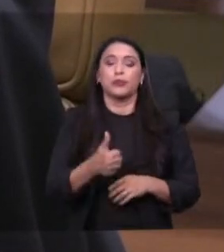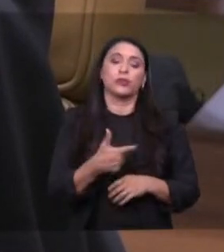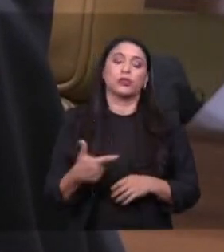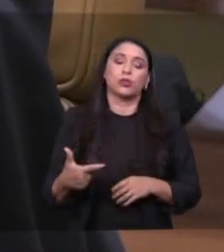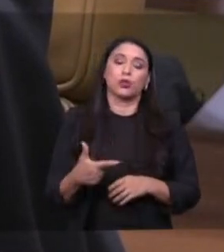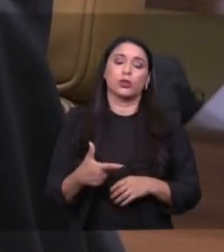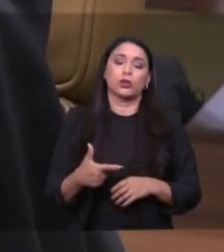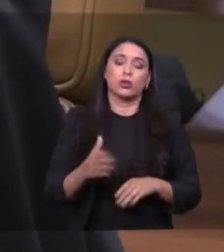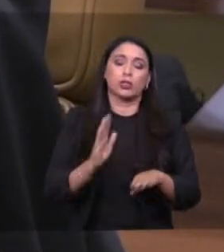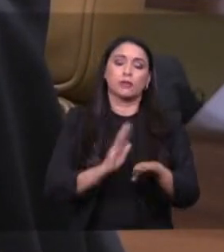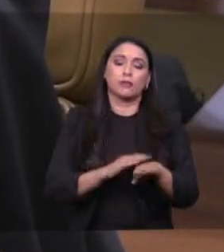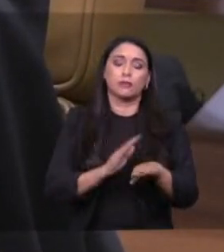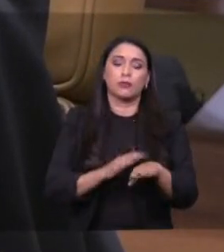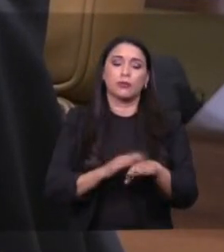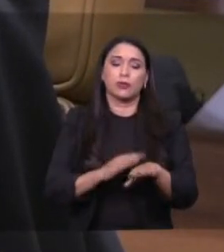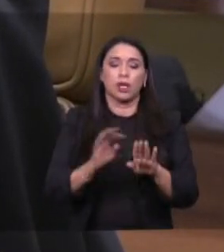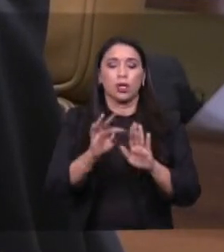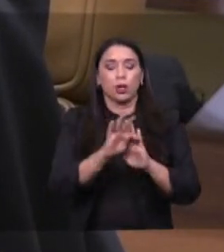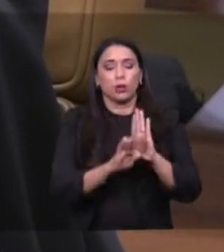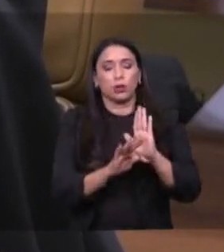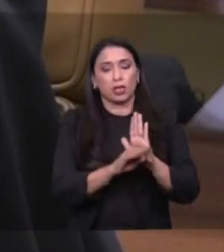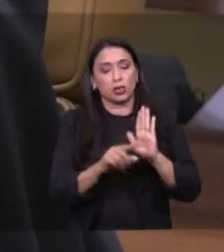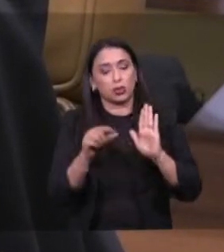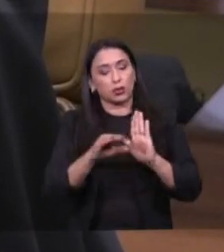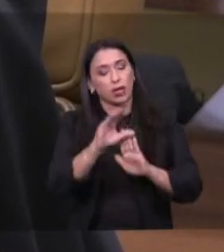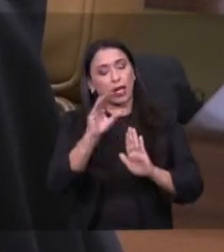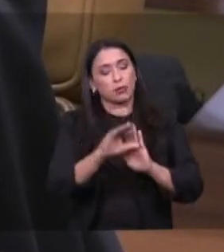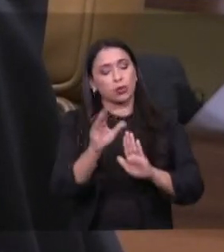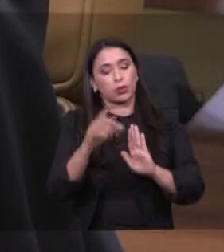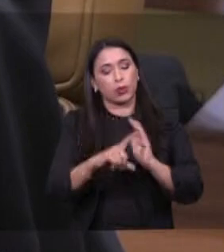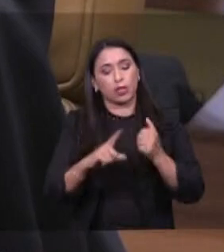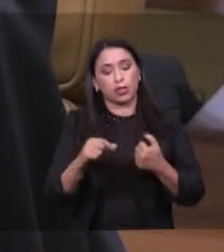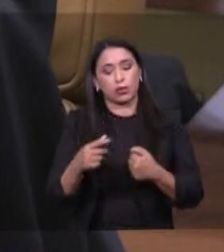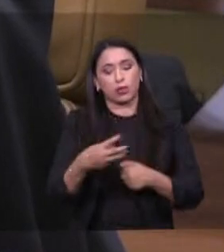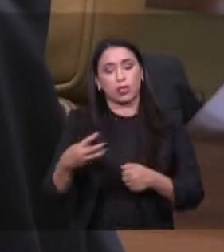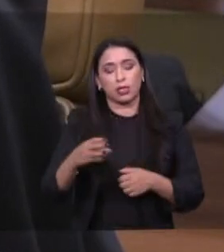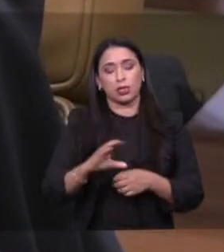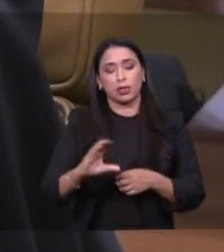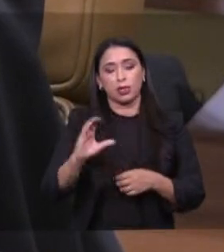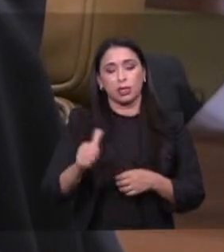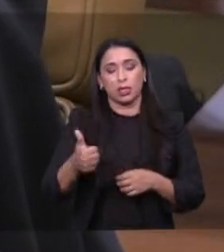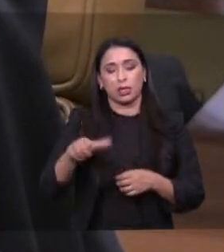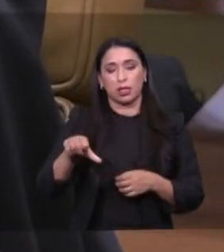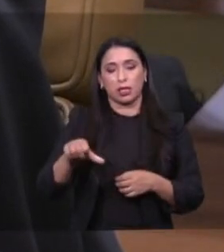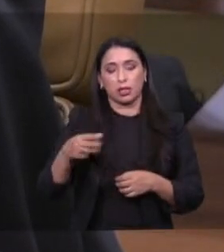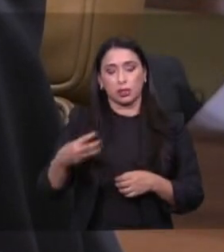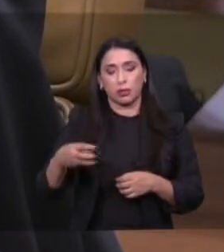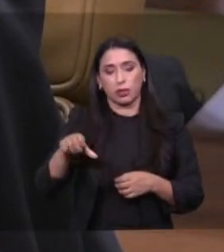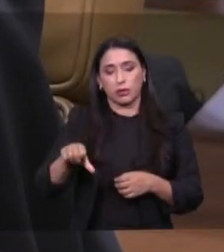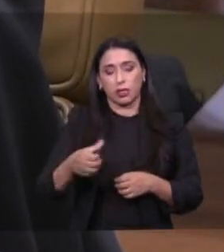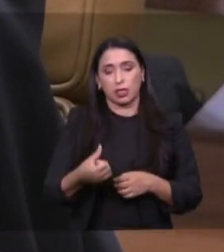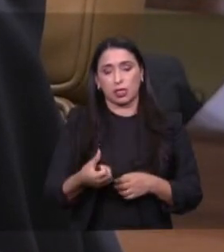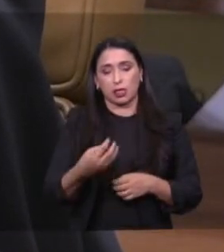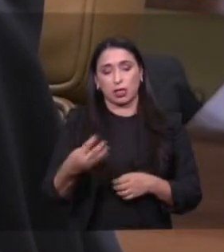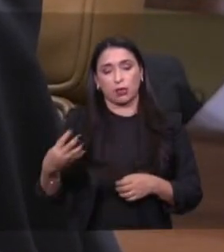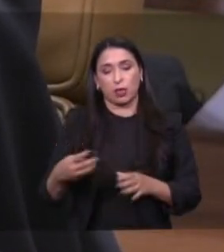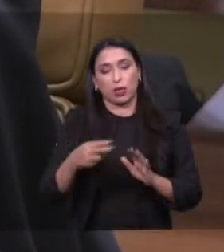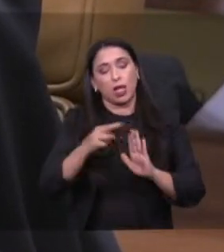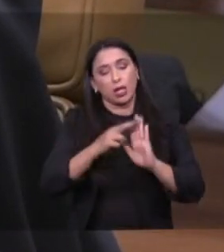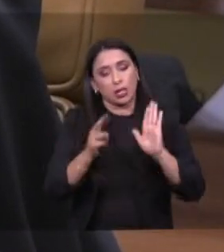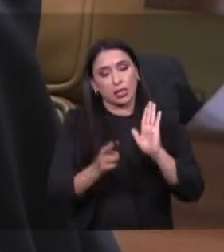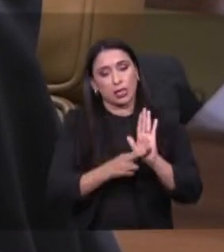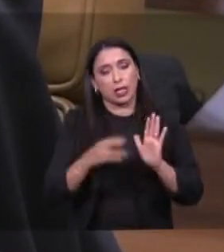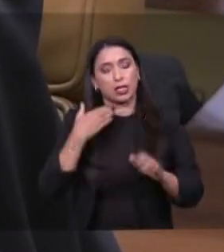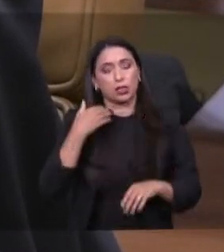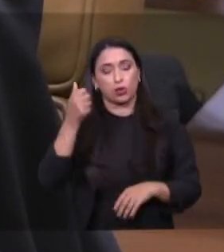A atribuição de interpretação conforme a primeira parte do caput do artigo 3º C da Lei 13.964 para esclarecer que as normas relativas ao